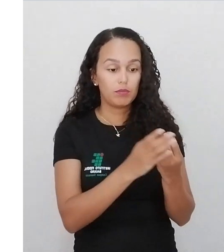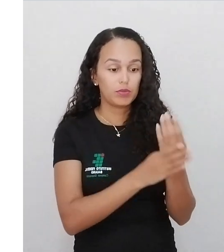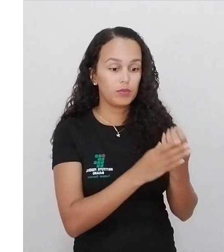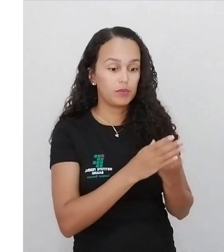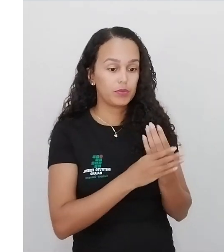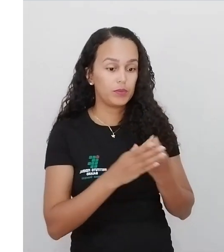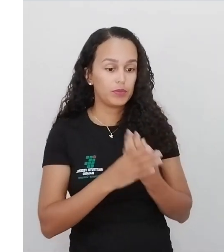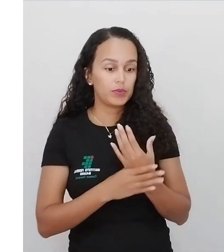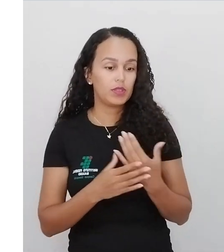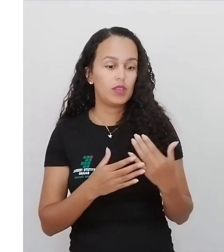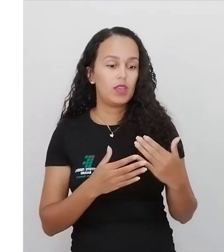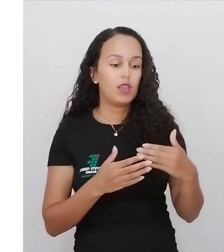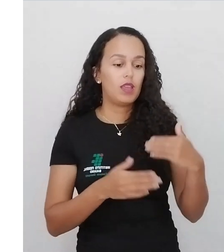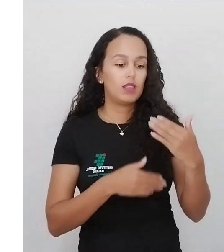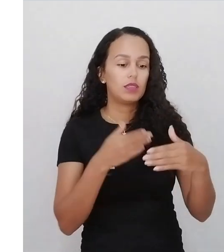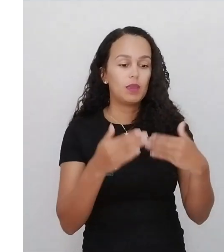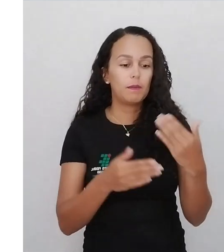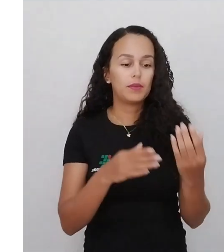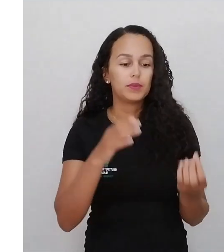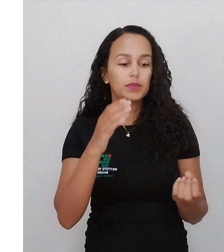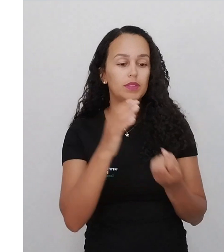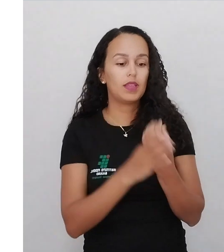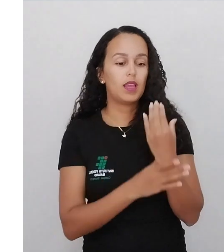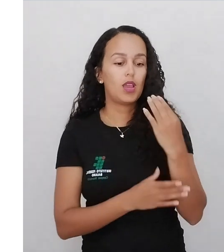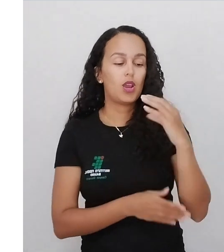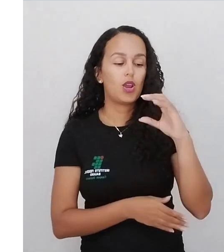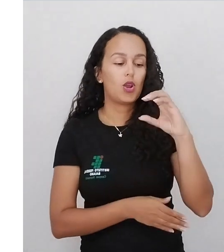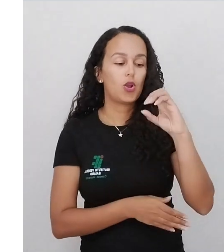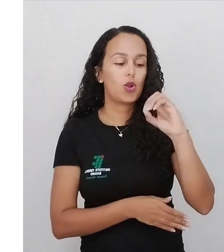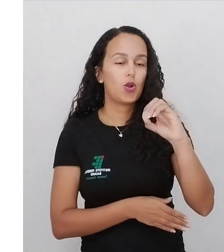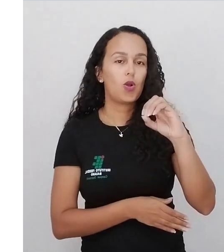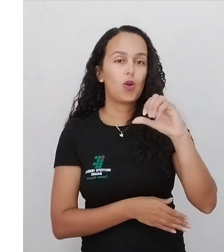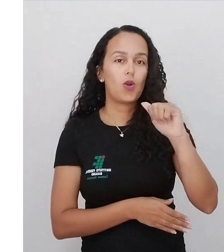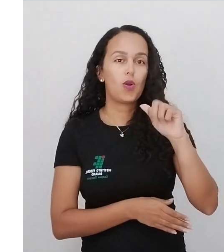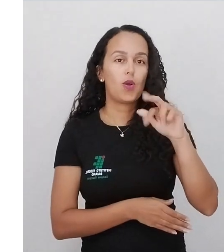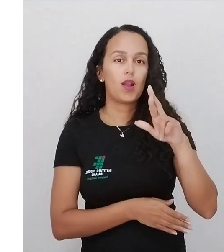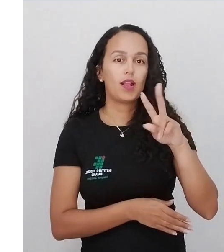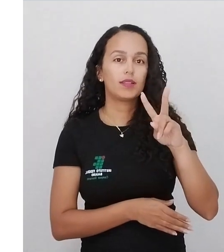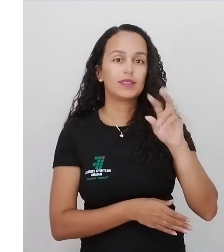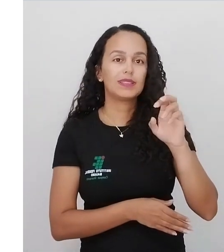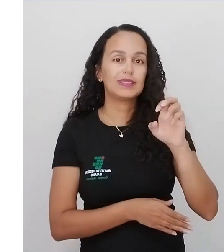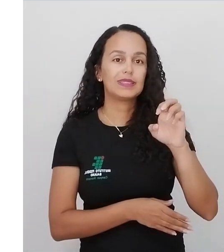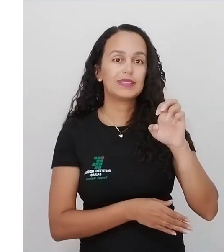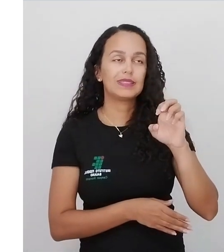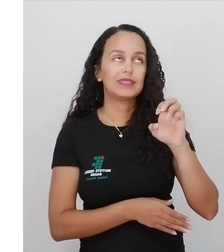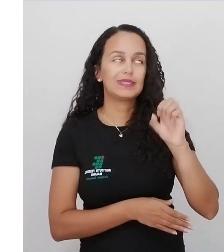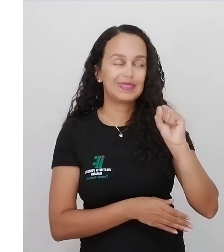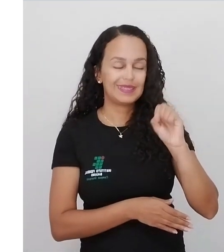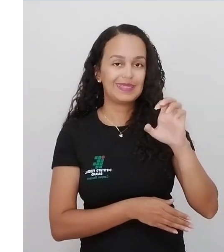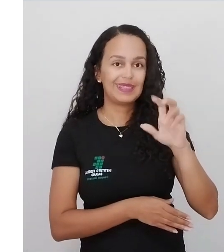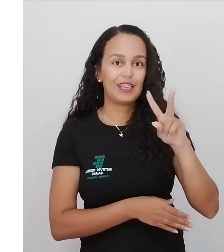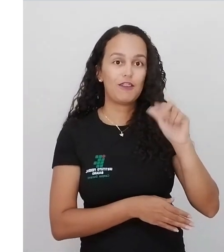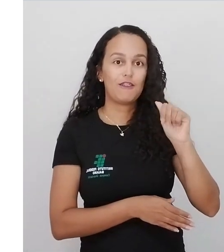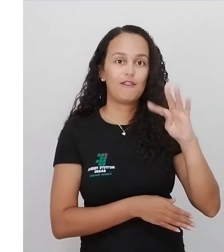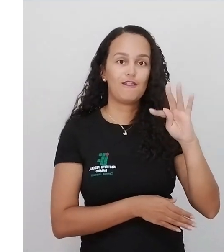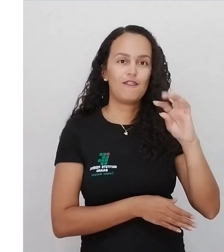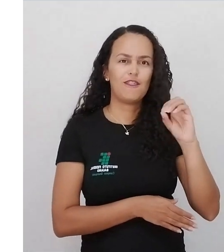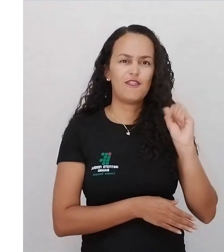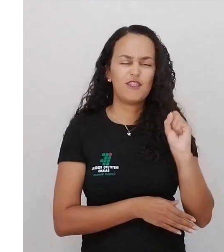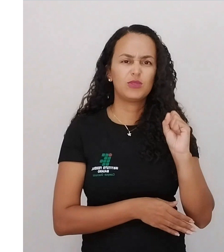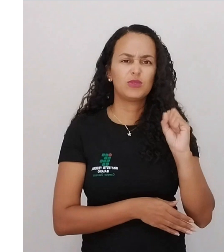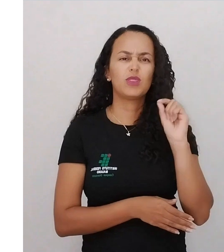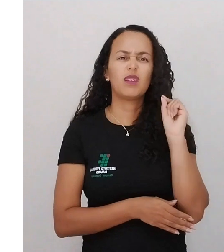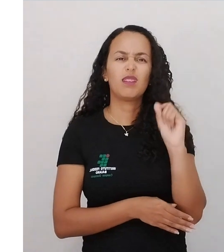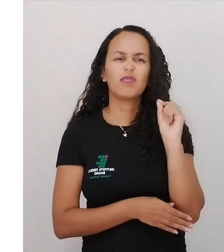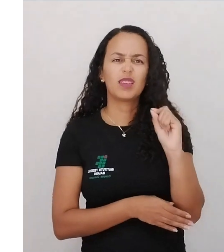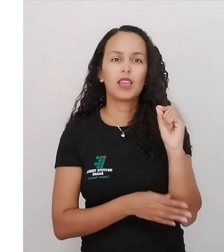dos coacervatos. O que seriam esses coacervatos? São as primeiras proteínas, né? As primeiras moléculas orgânicas que ali